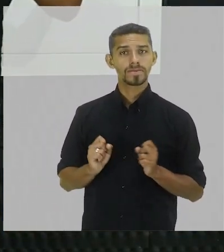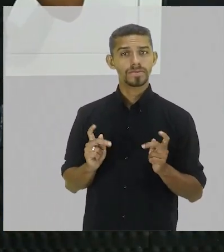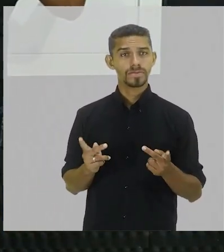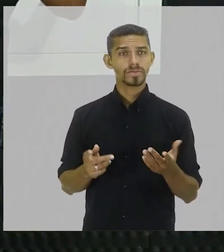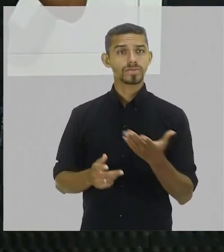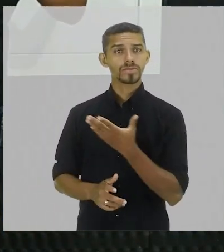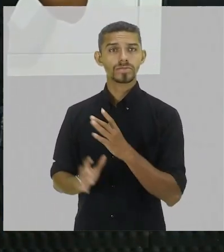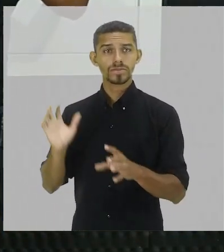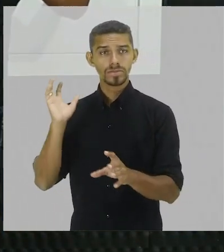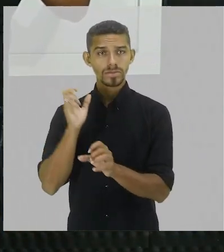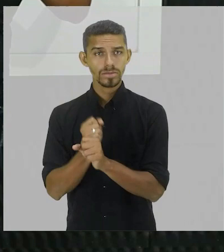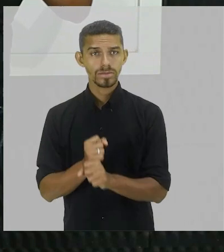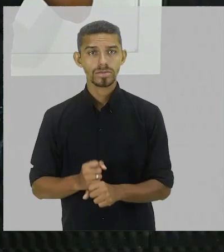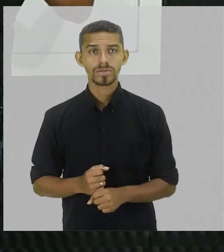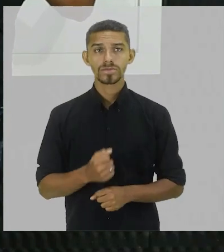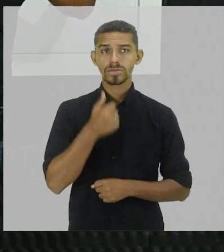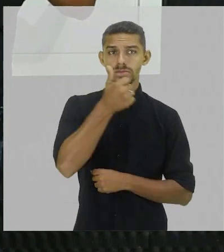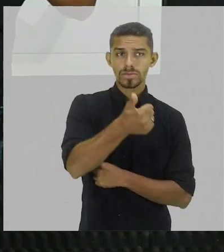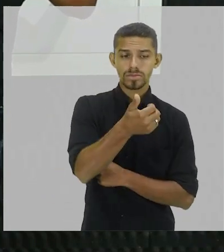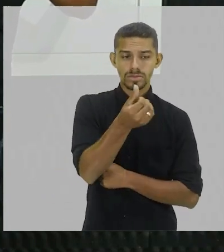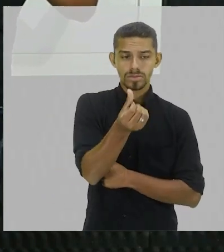aqui vai dar 169